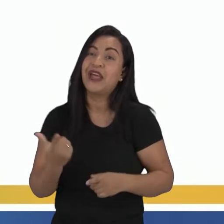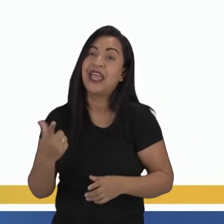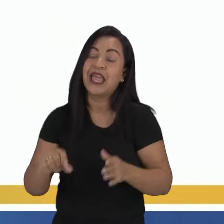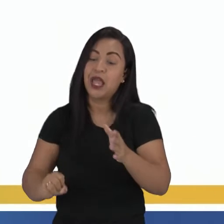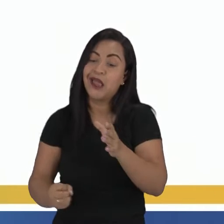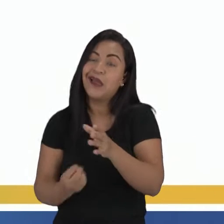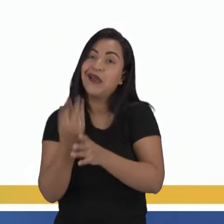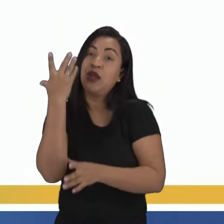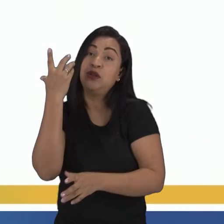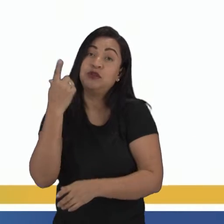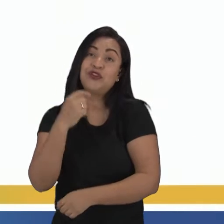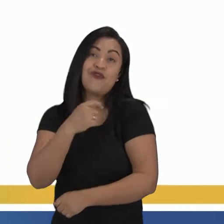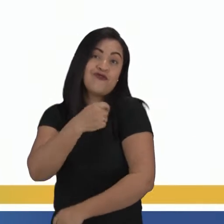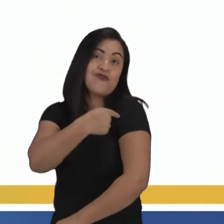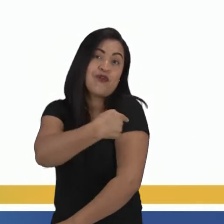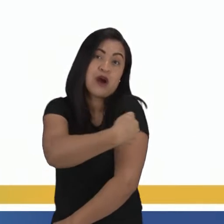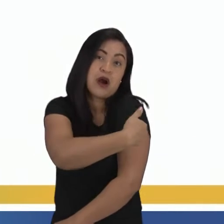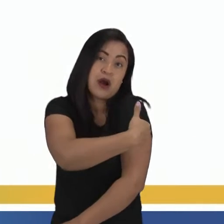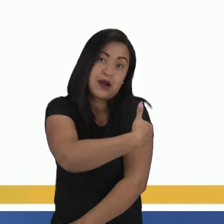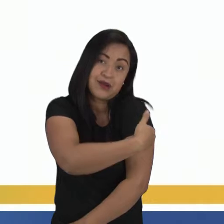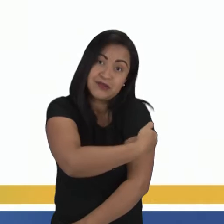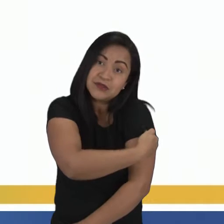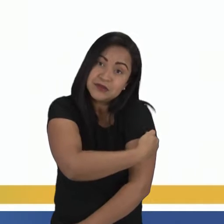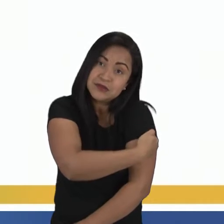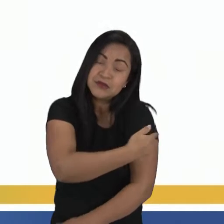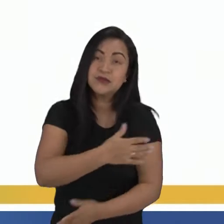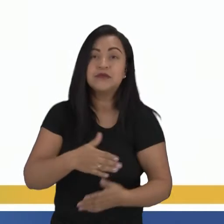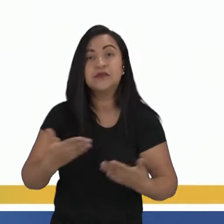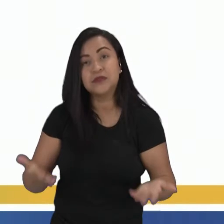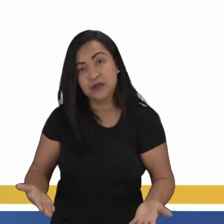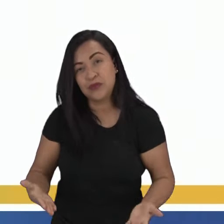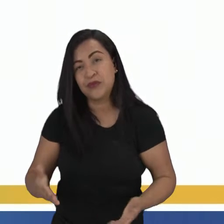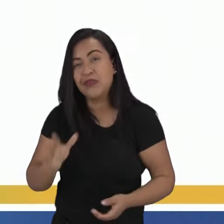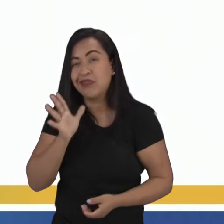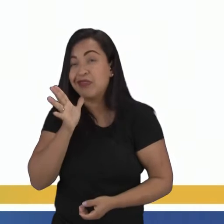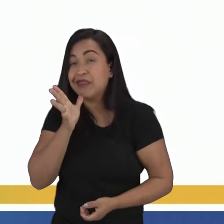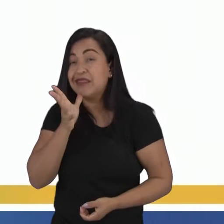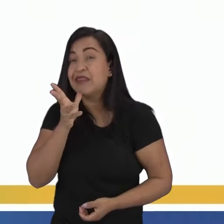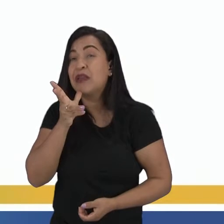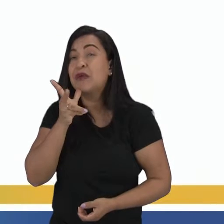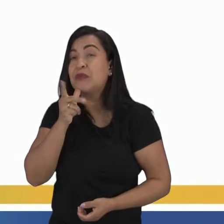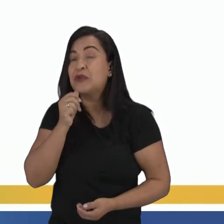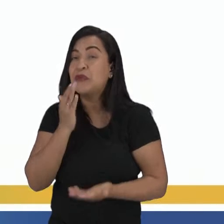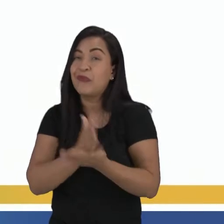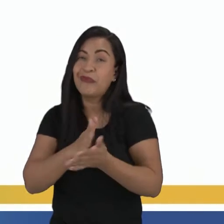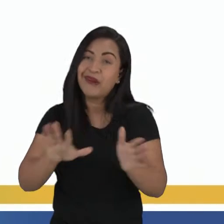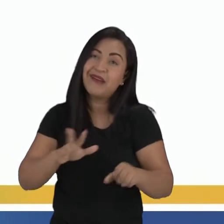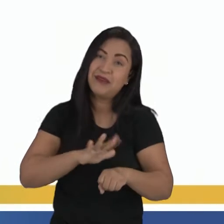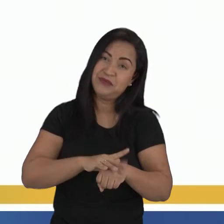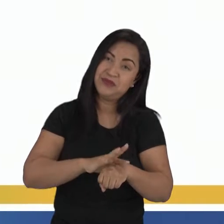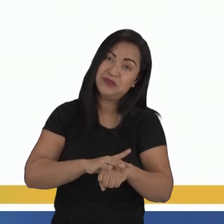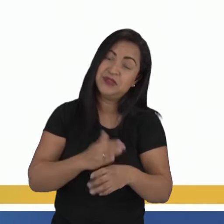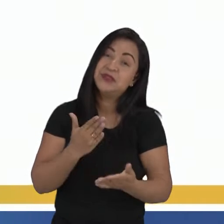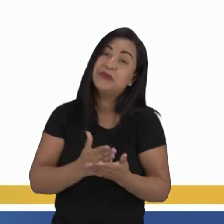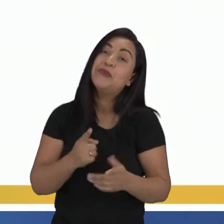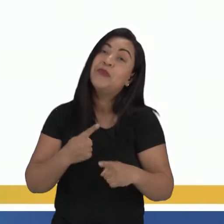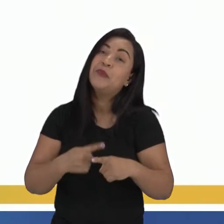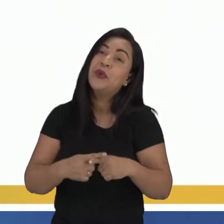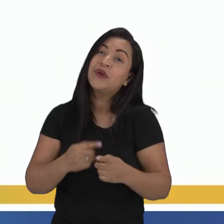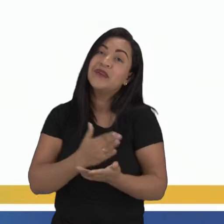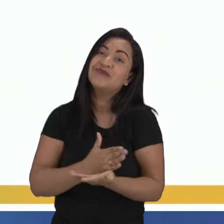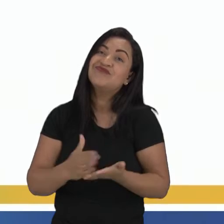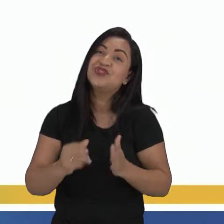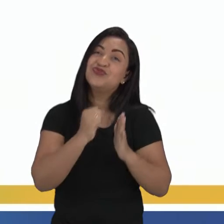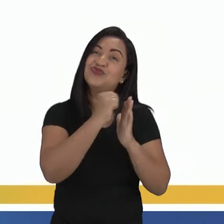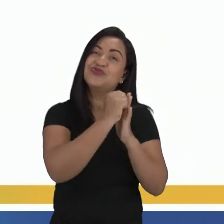pessoas acabaram deixando aí de se vacinar, por isso que demorou muito, já que a prática de vacina ela inicia justamente com o